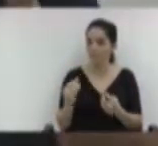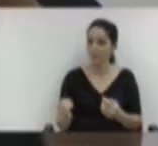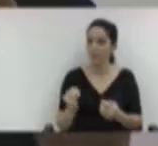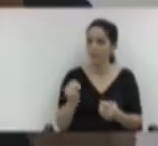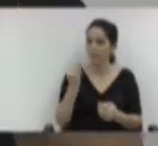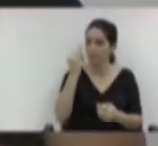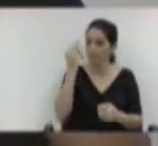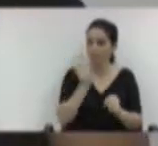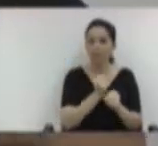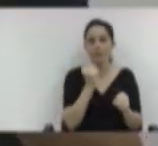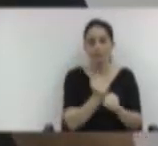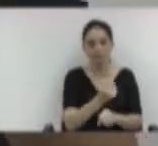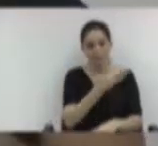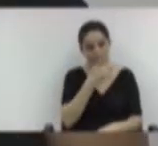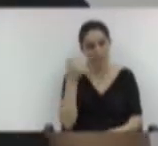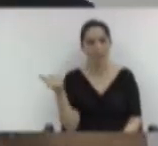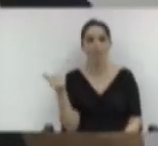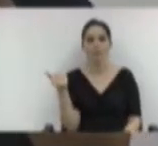ainda. É bom...